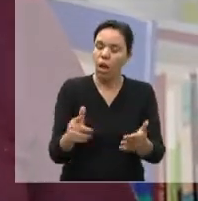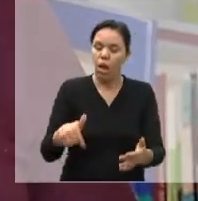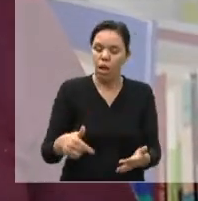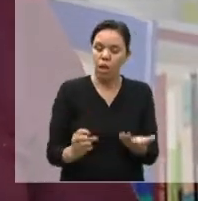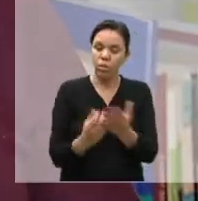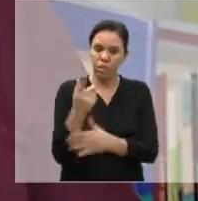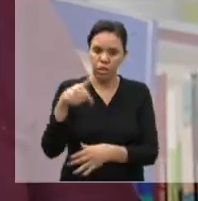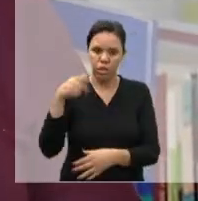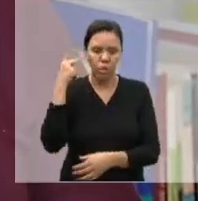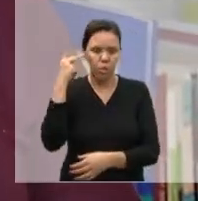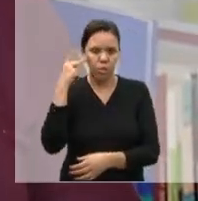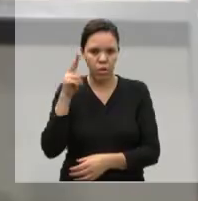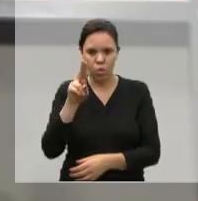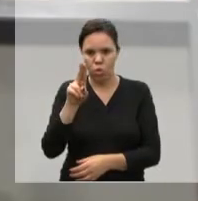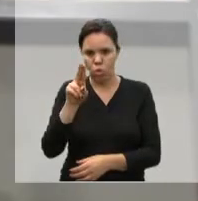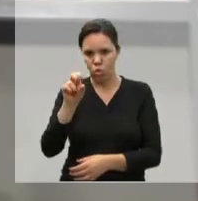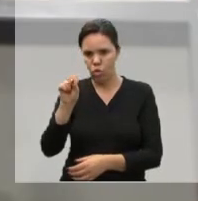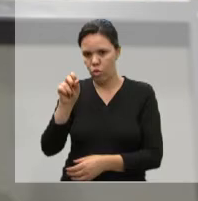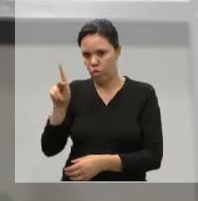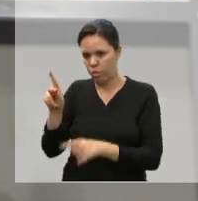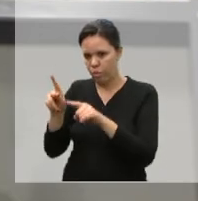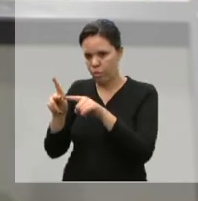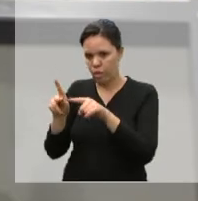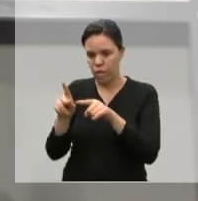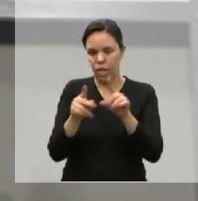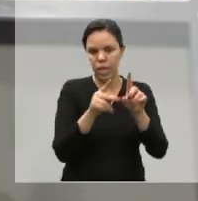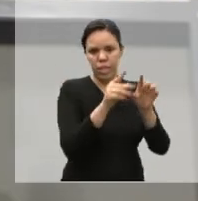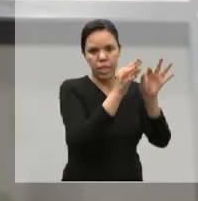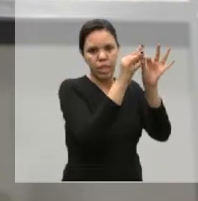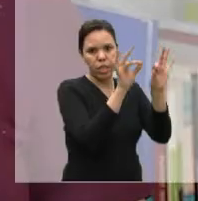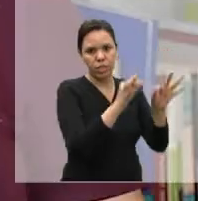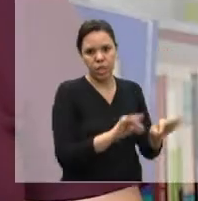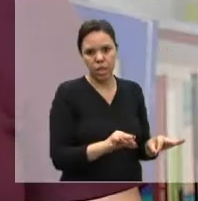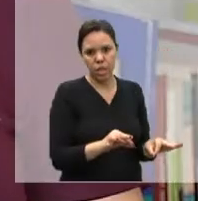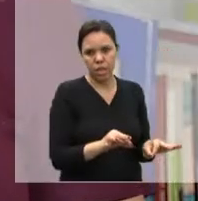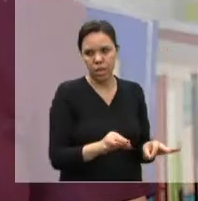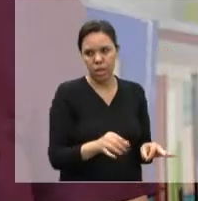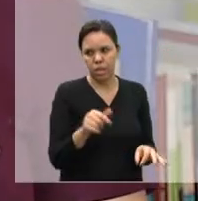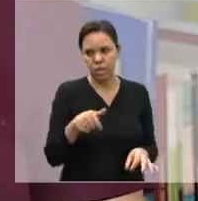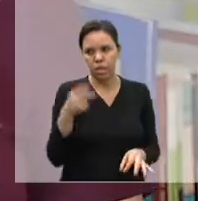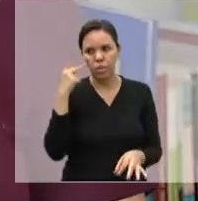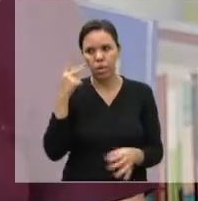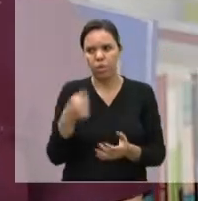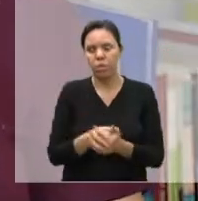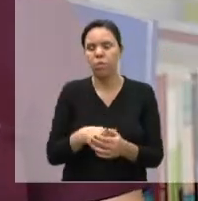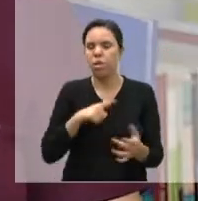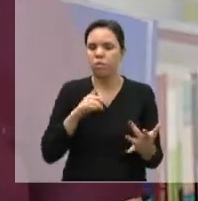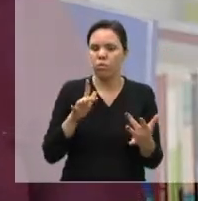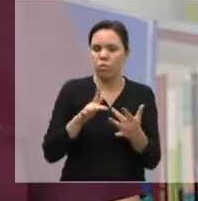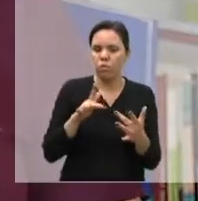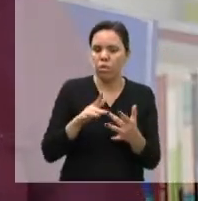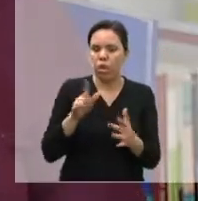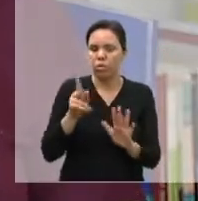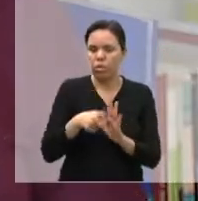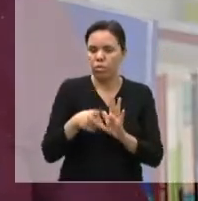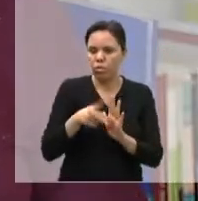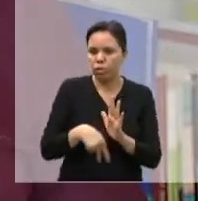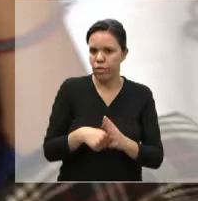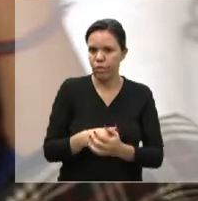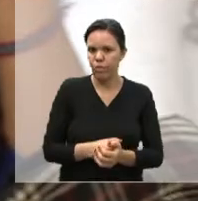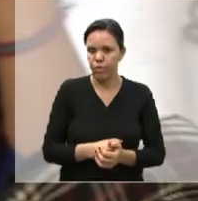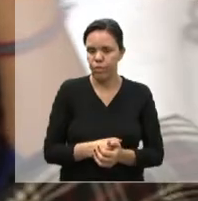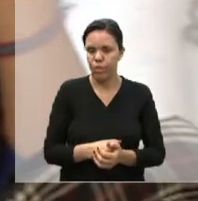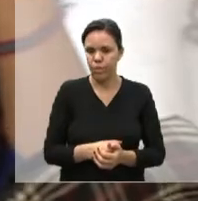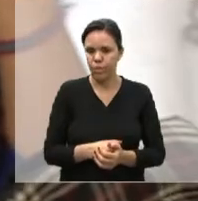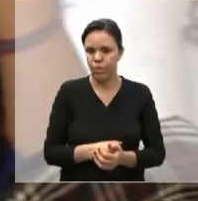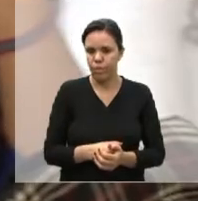de São Carlos. E a gente entrou em contato então com esse projeto e a gente sempre querendo